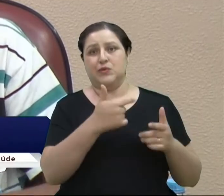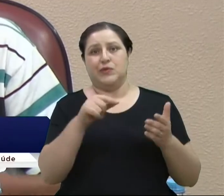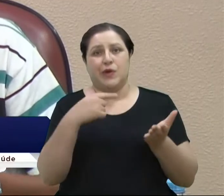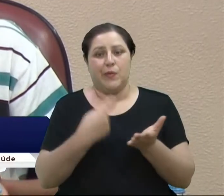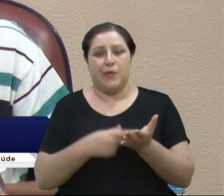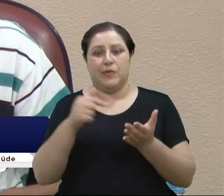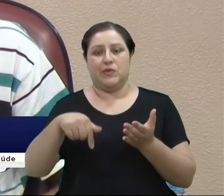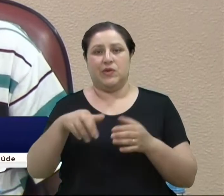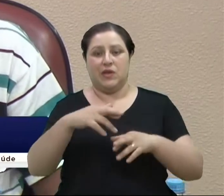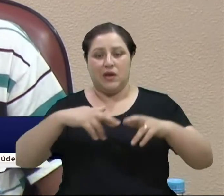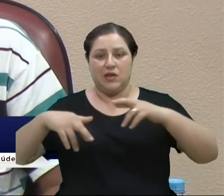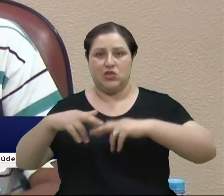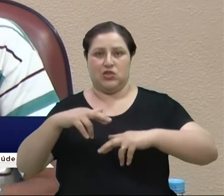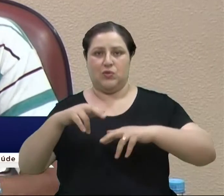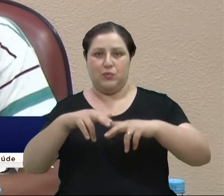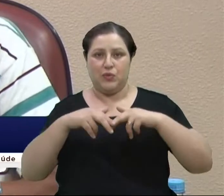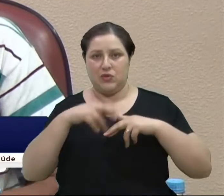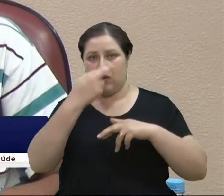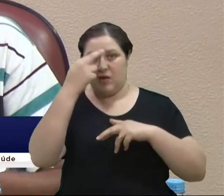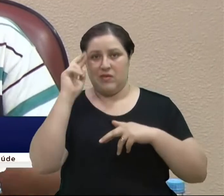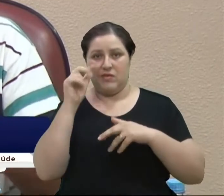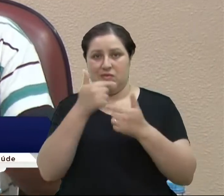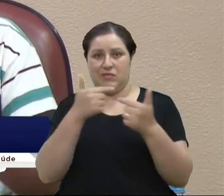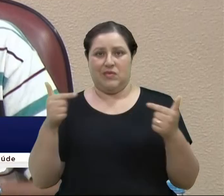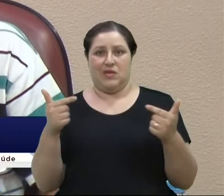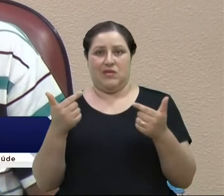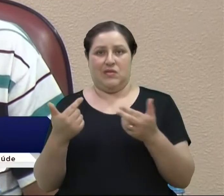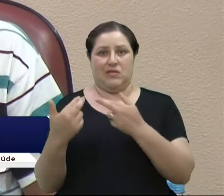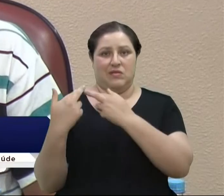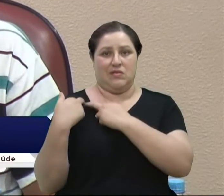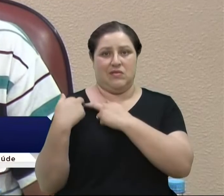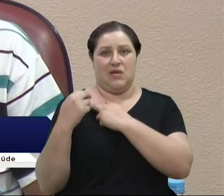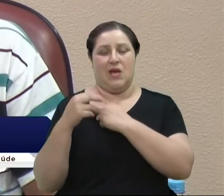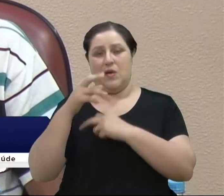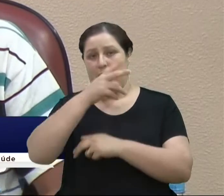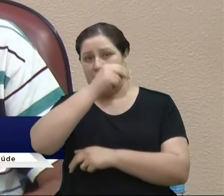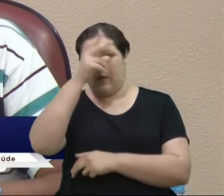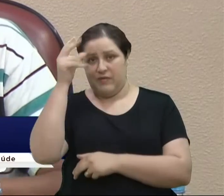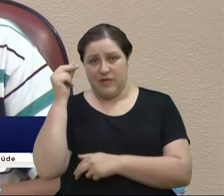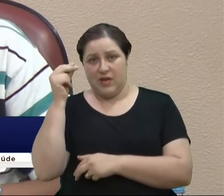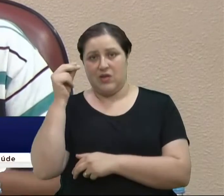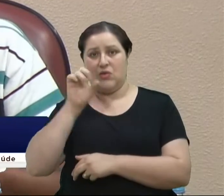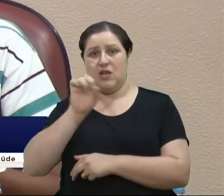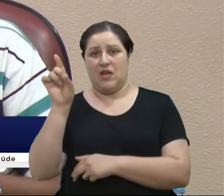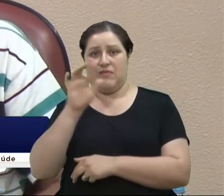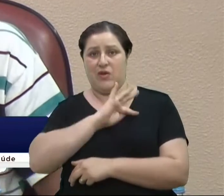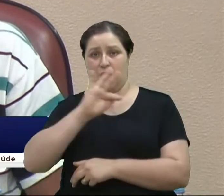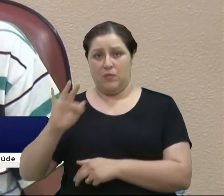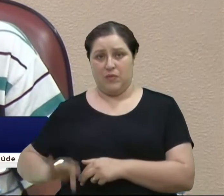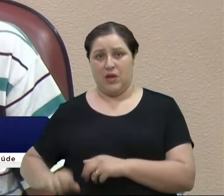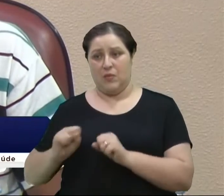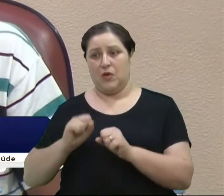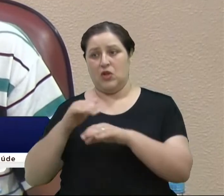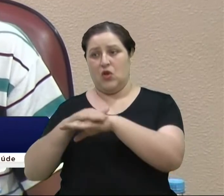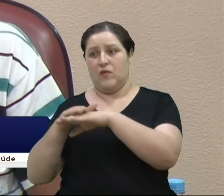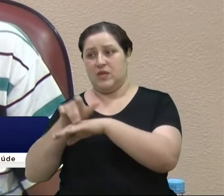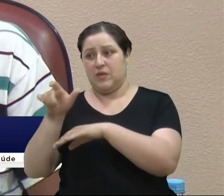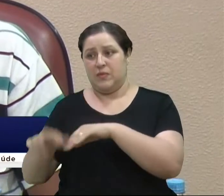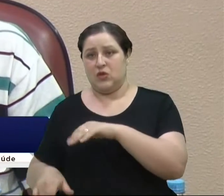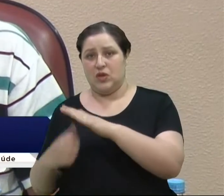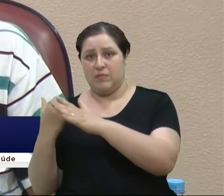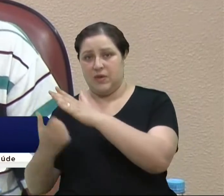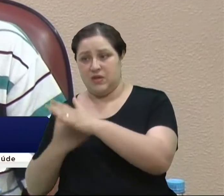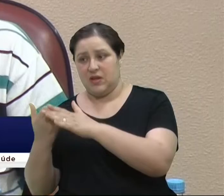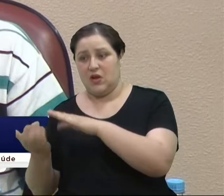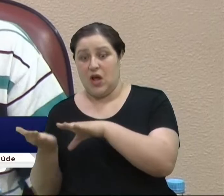É isso que o Rafael questiona. O prefeito de Farroupilha poderia... ir nesse empresário e ajudar a auxiliar que esse recurso viesse.